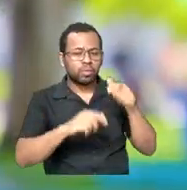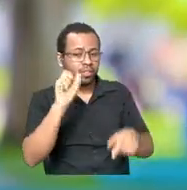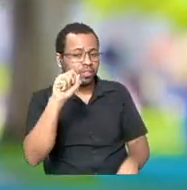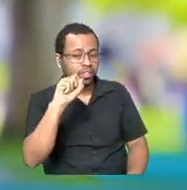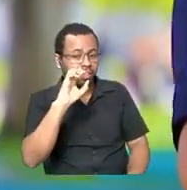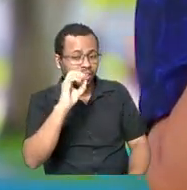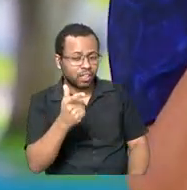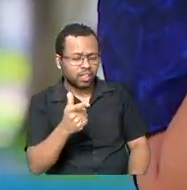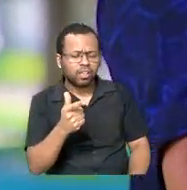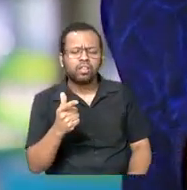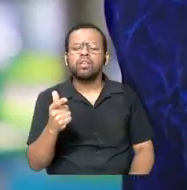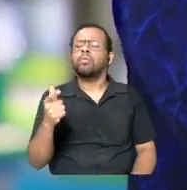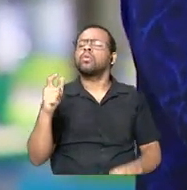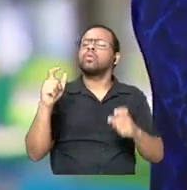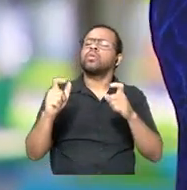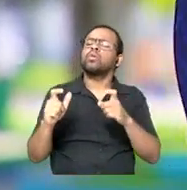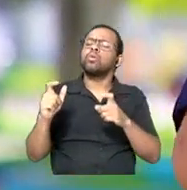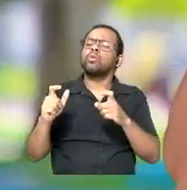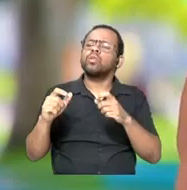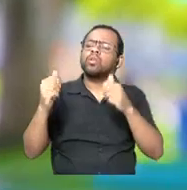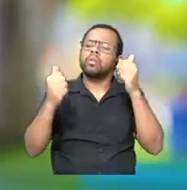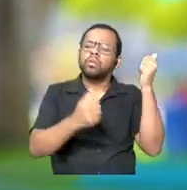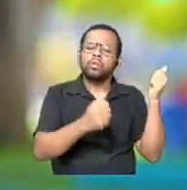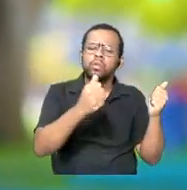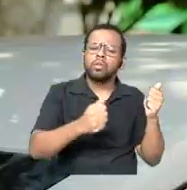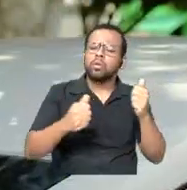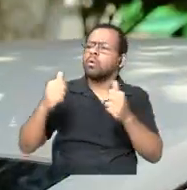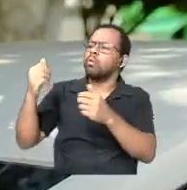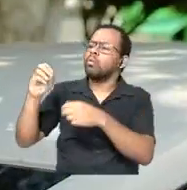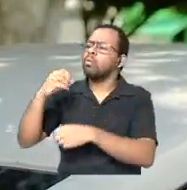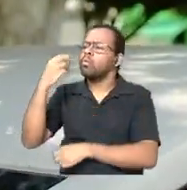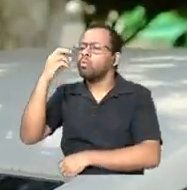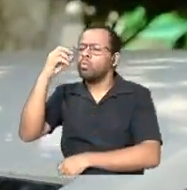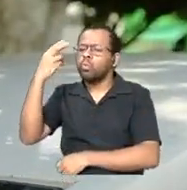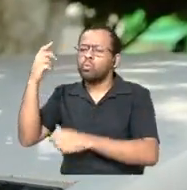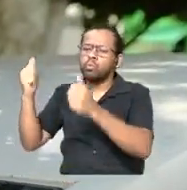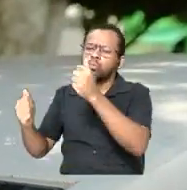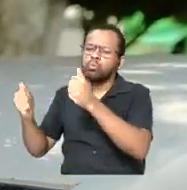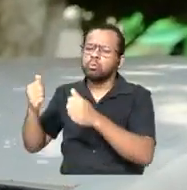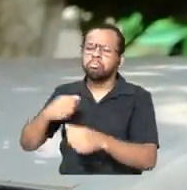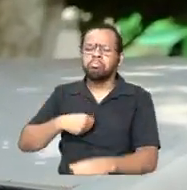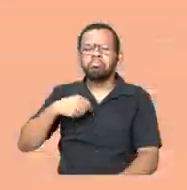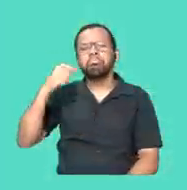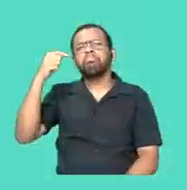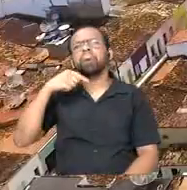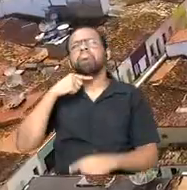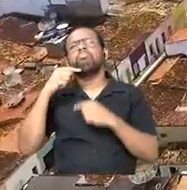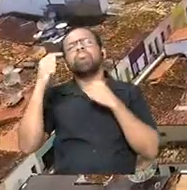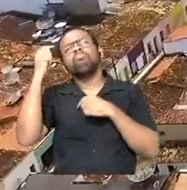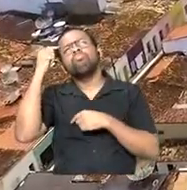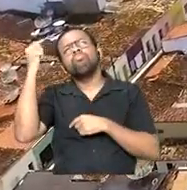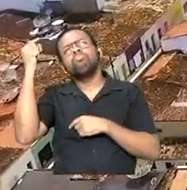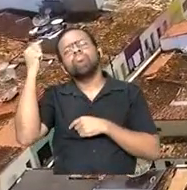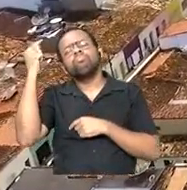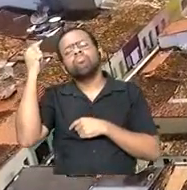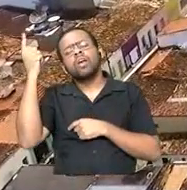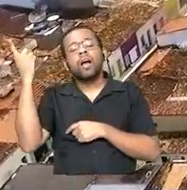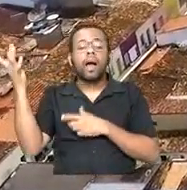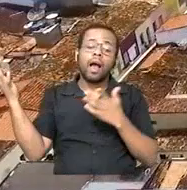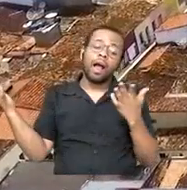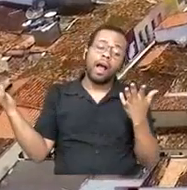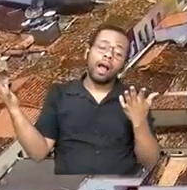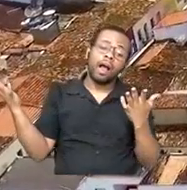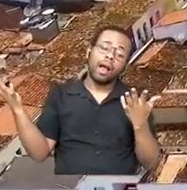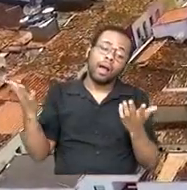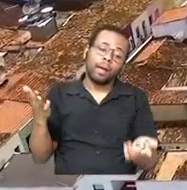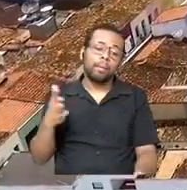mas você vai passar aqui de mobi ou de onde que Sedan Agora Fiquei em dúvida viu ah meu amigo